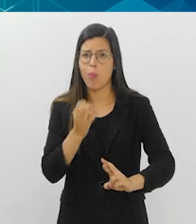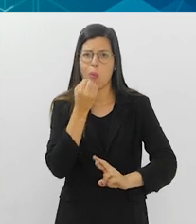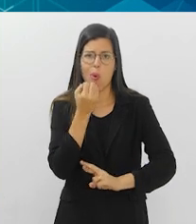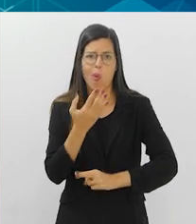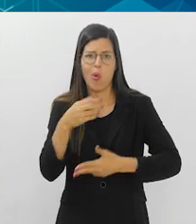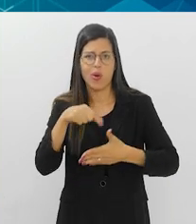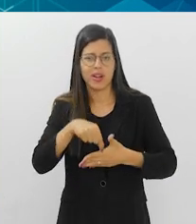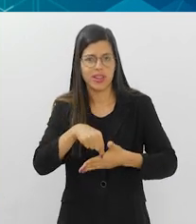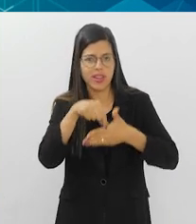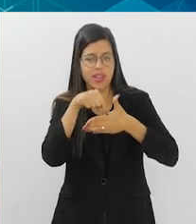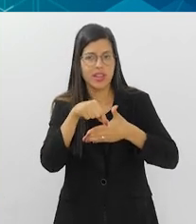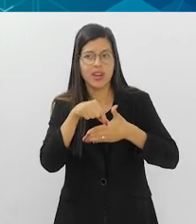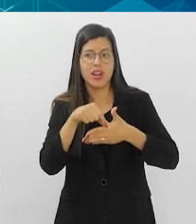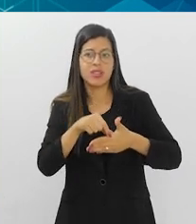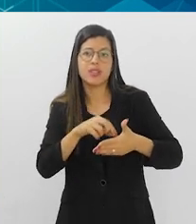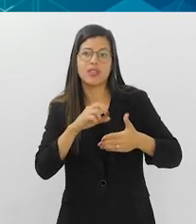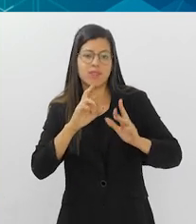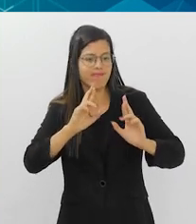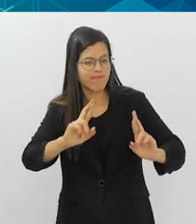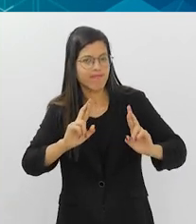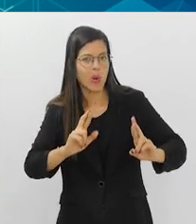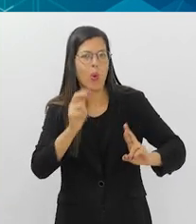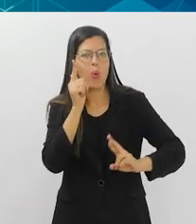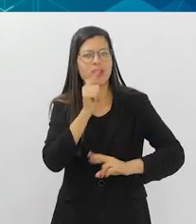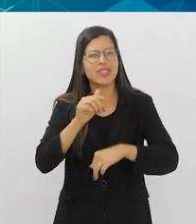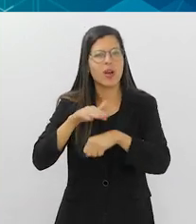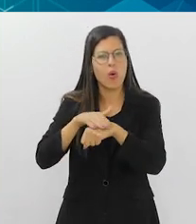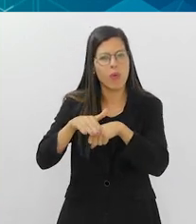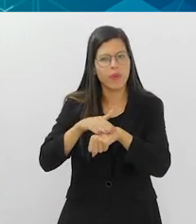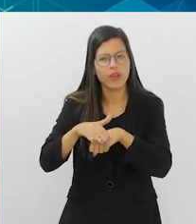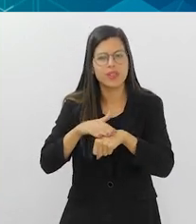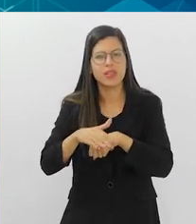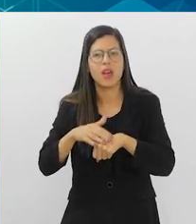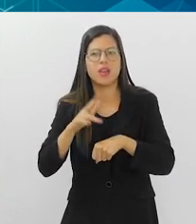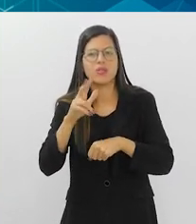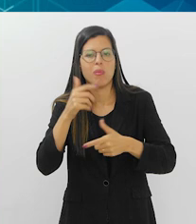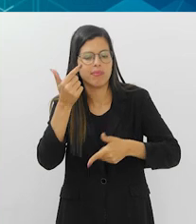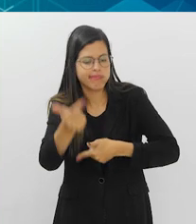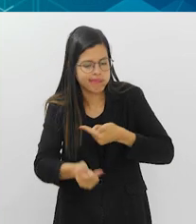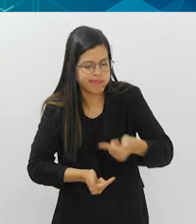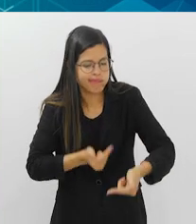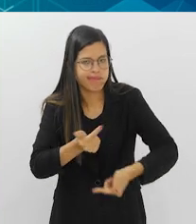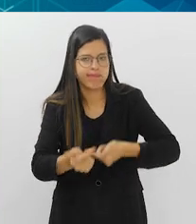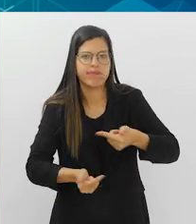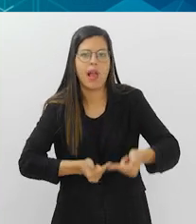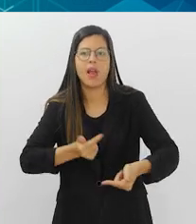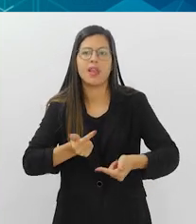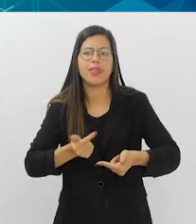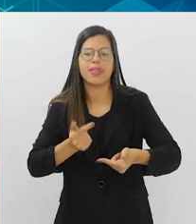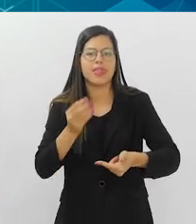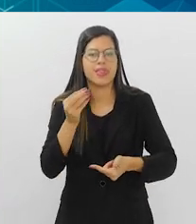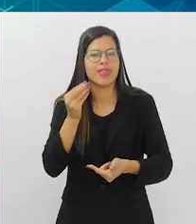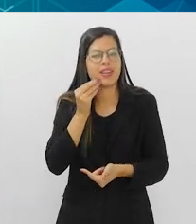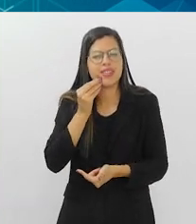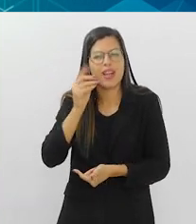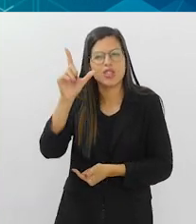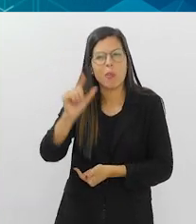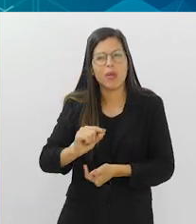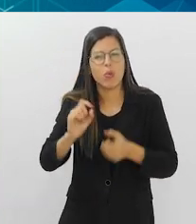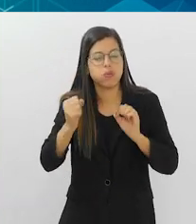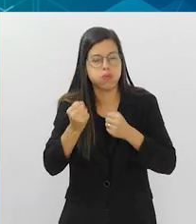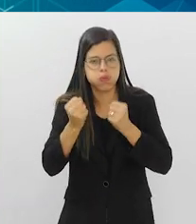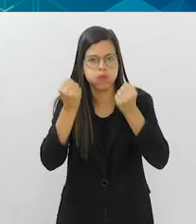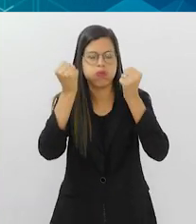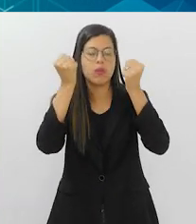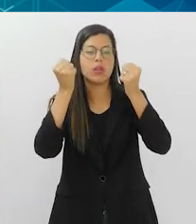é fundamental, ou é esperado que se tenha, para que se consiga conversar sobre sobrecarga, para que consiga ter esses planos de redução de